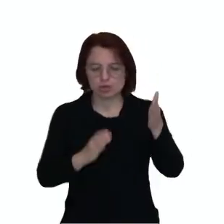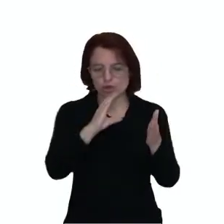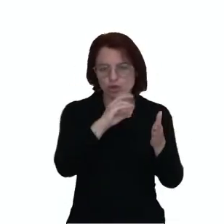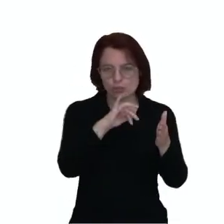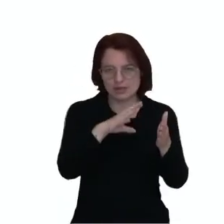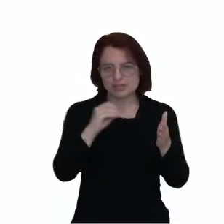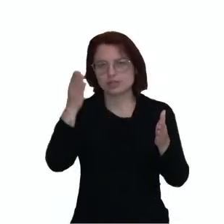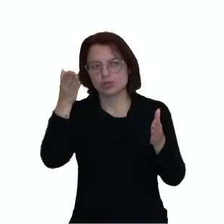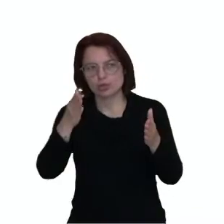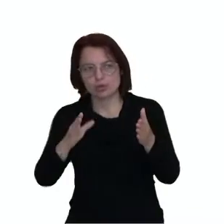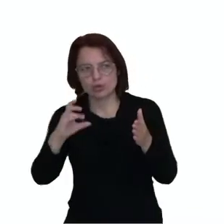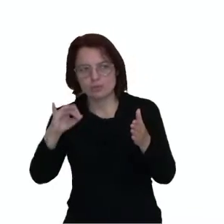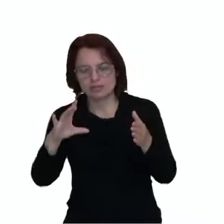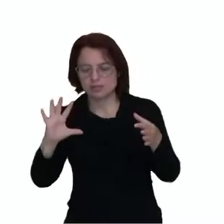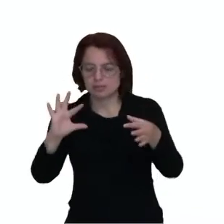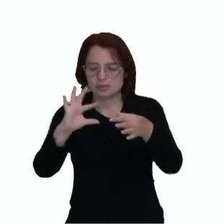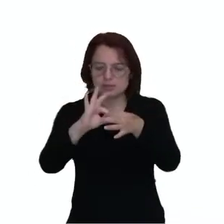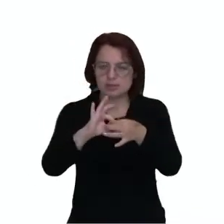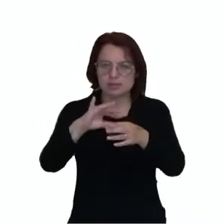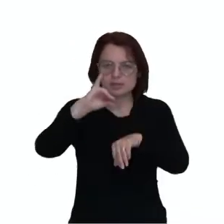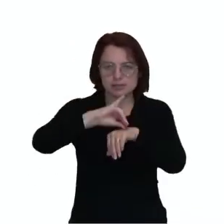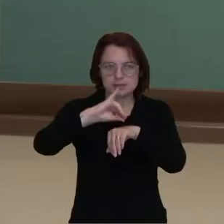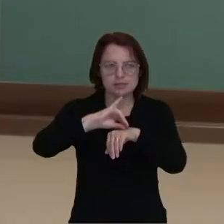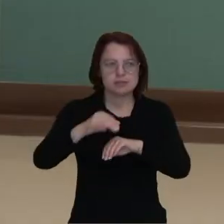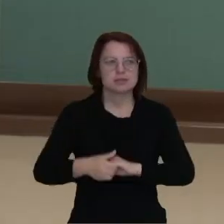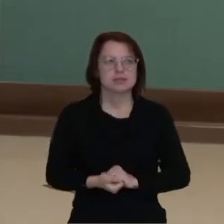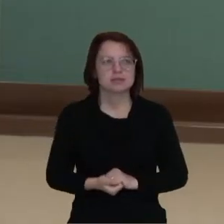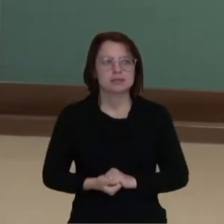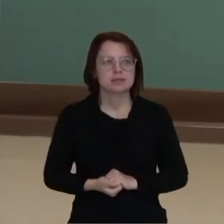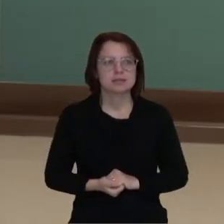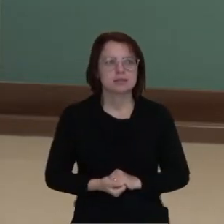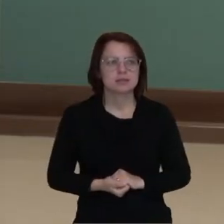são cromátides irmãs, estão unidas pelo centrômero.